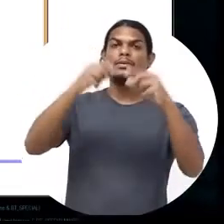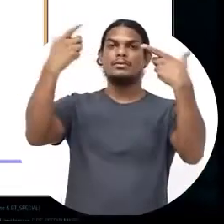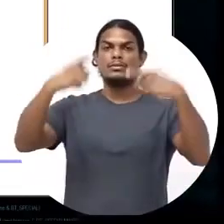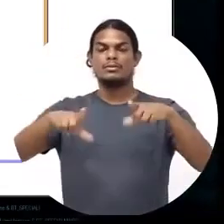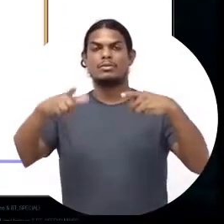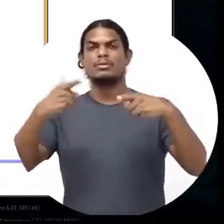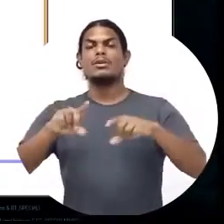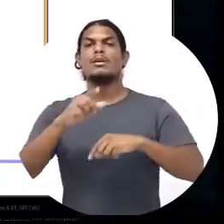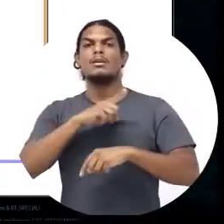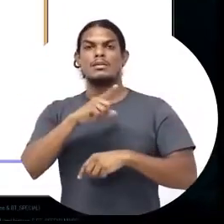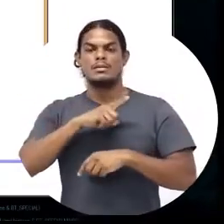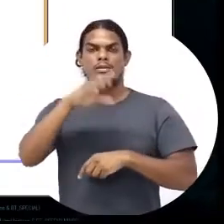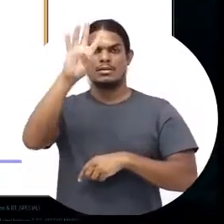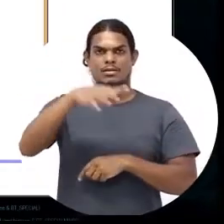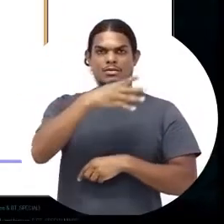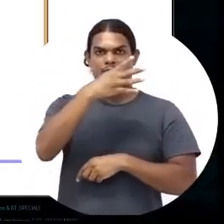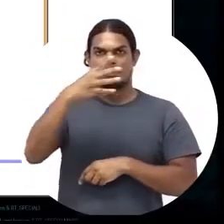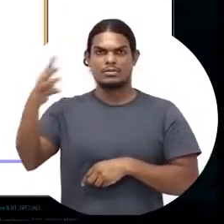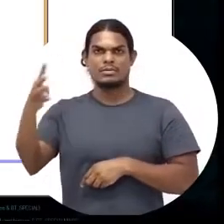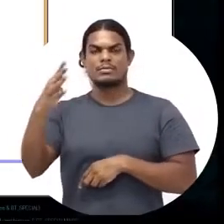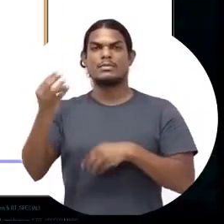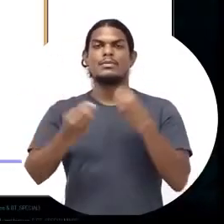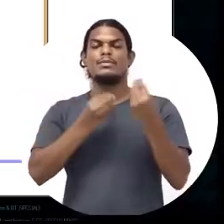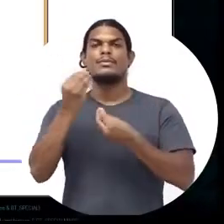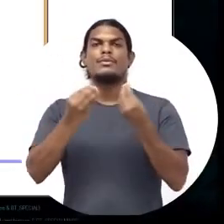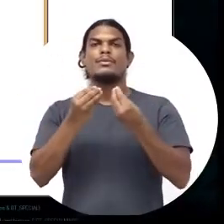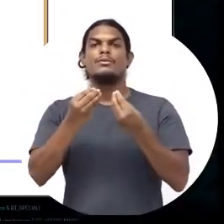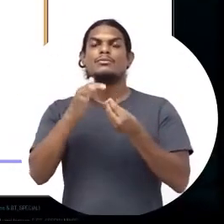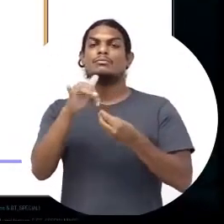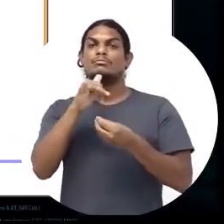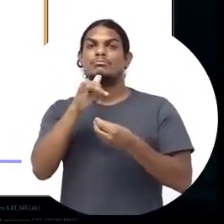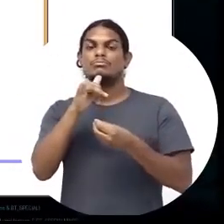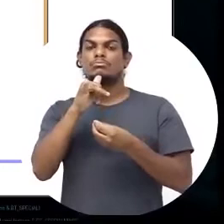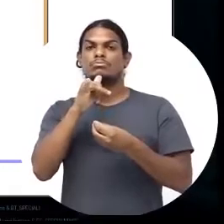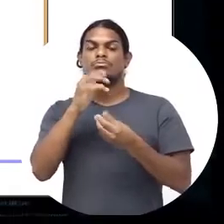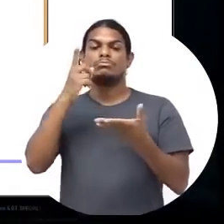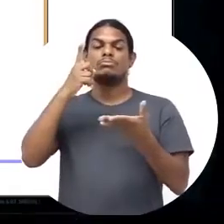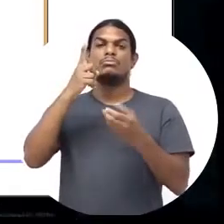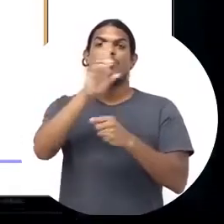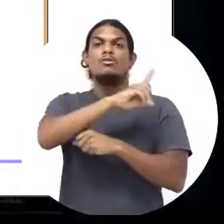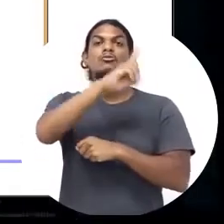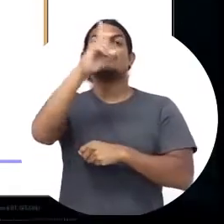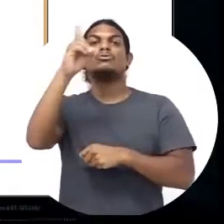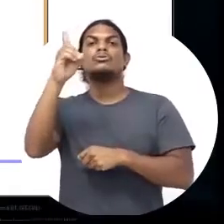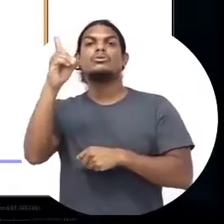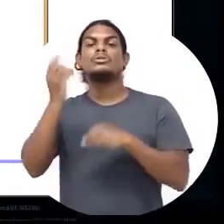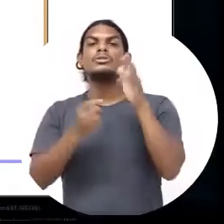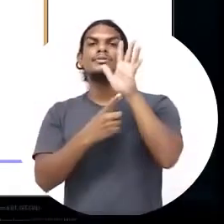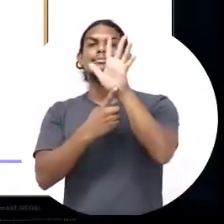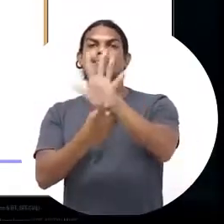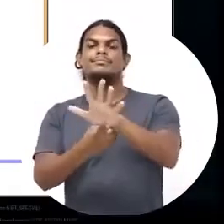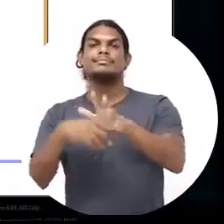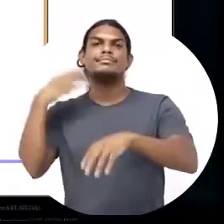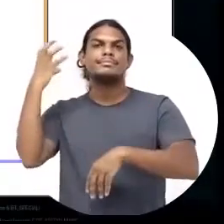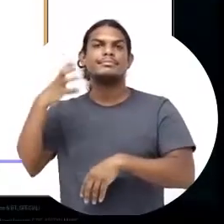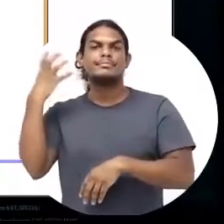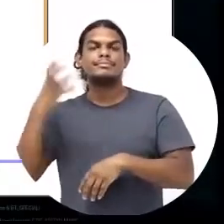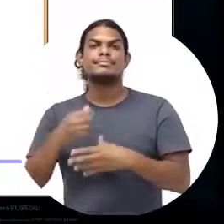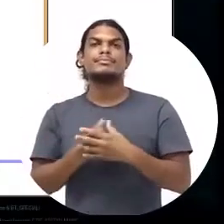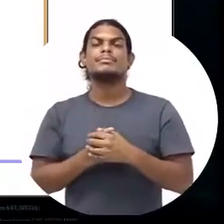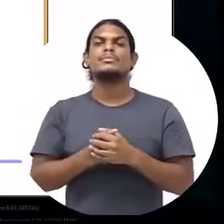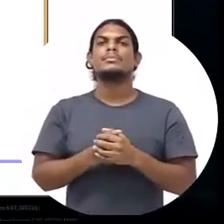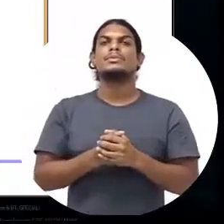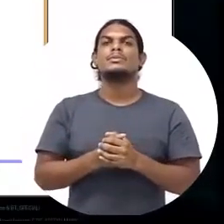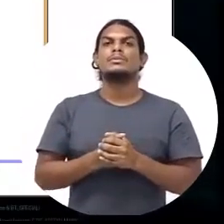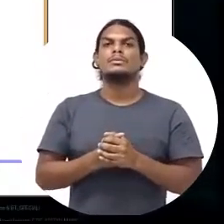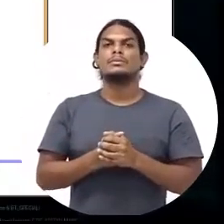uma tabela de uma agenda de shows. E como é que a gente constrói uma tabela? A tag